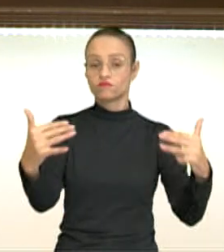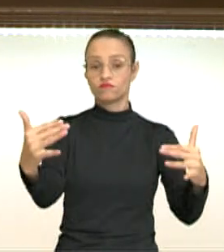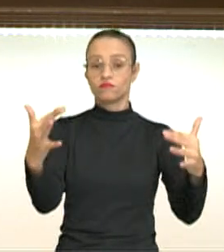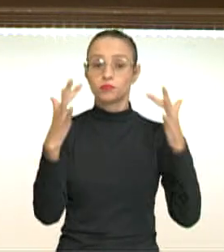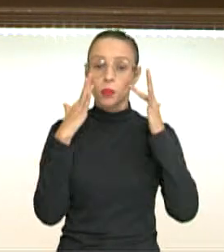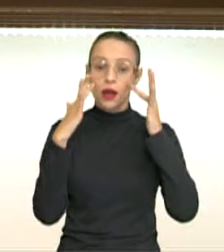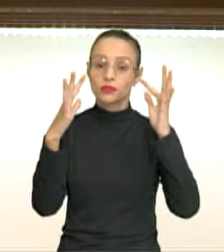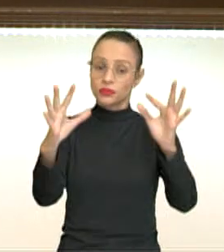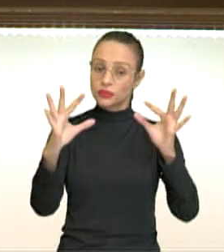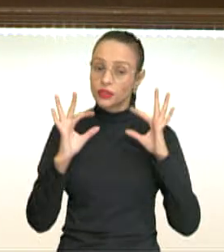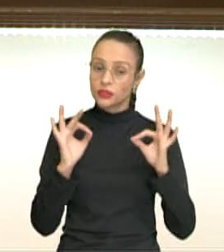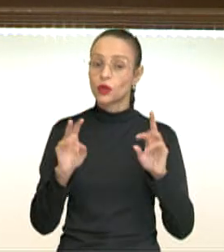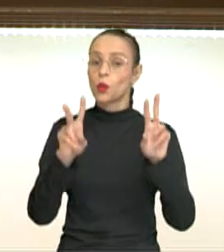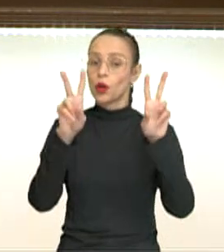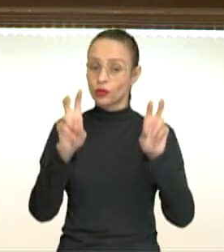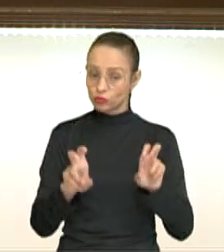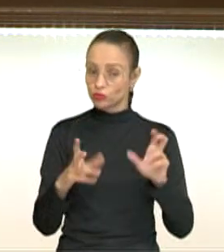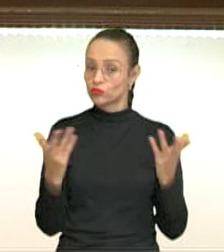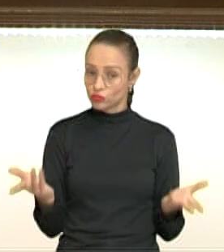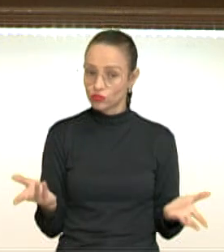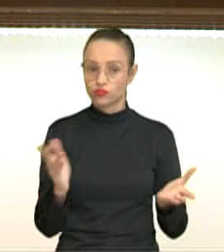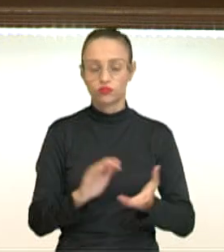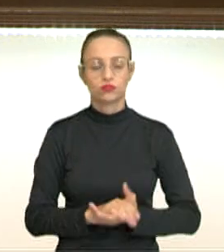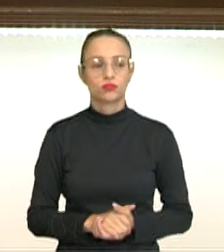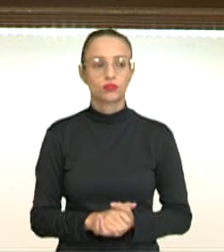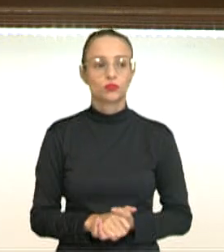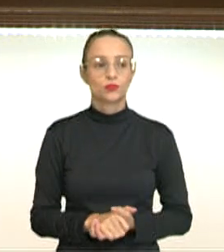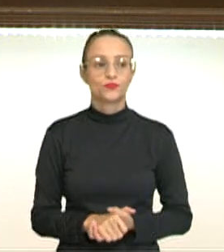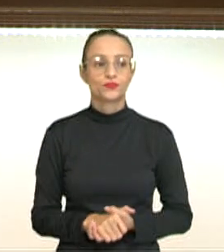para aquele assunto que você trouxe, ok?